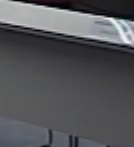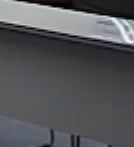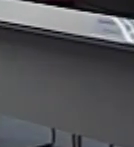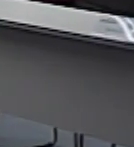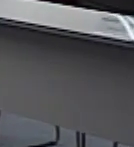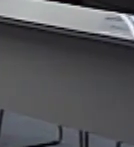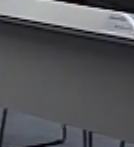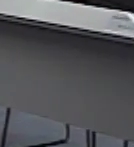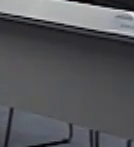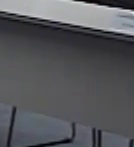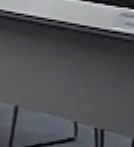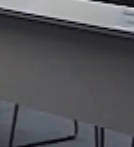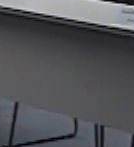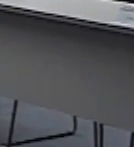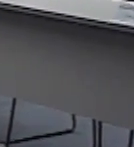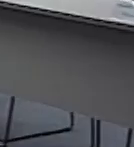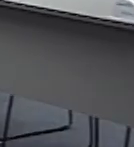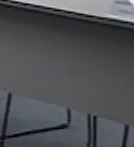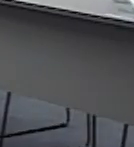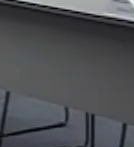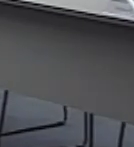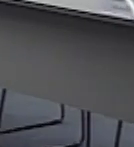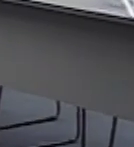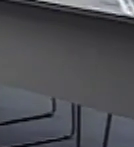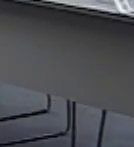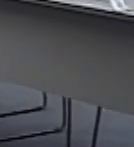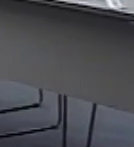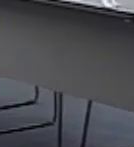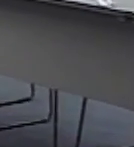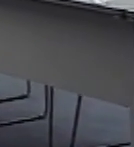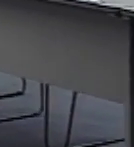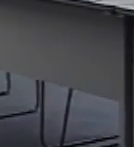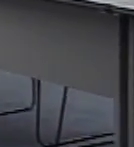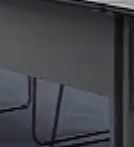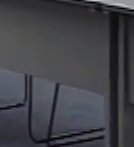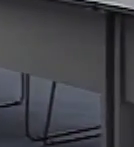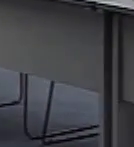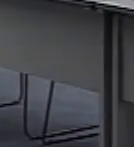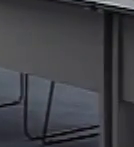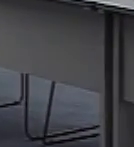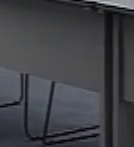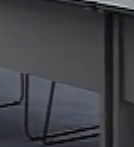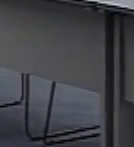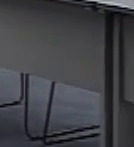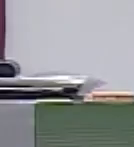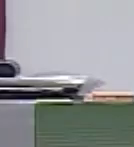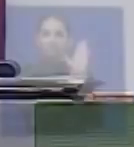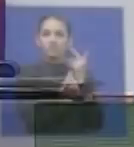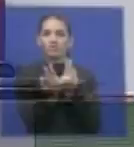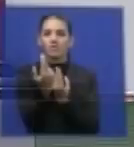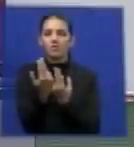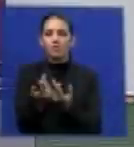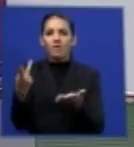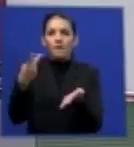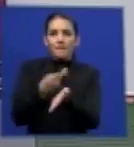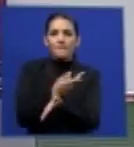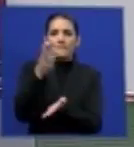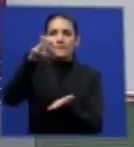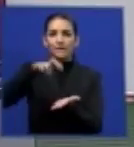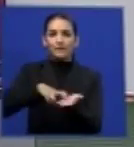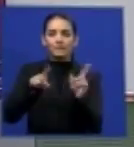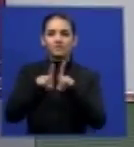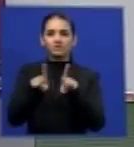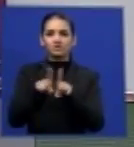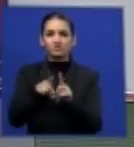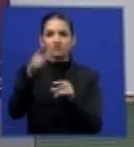portanto já a definição também mais uma vez seguindo a ordem que no início da manhã foi